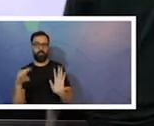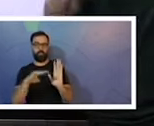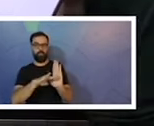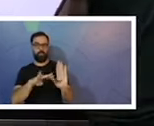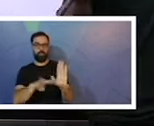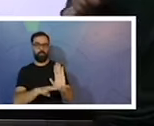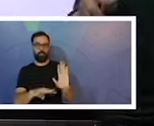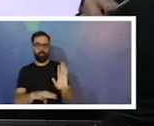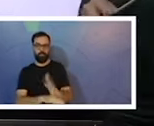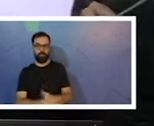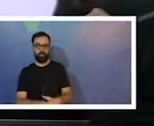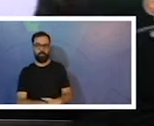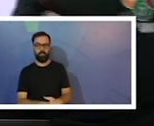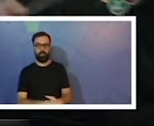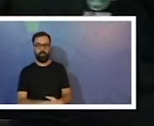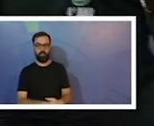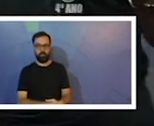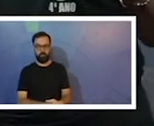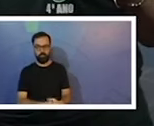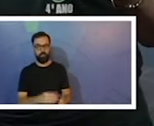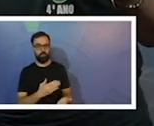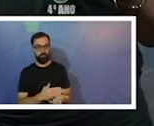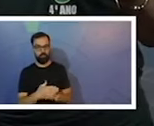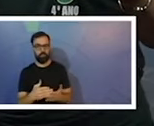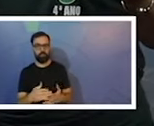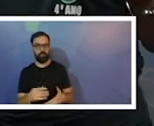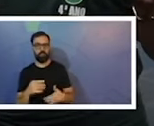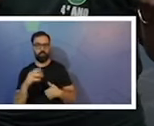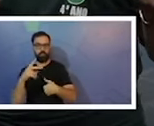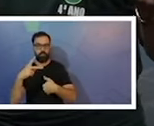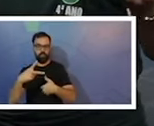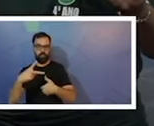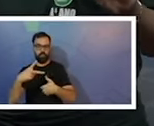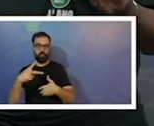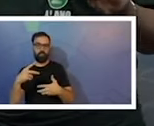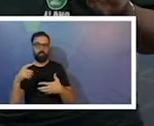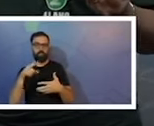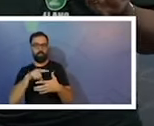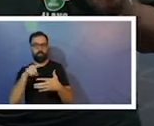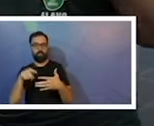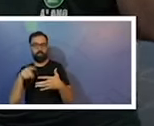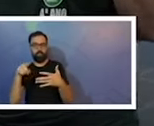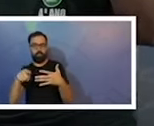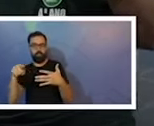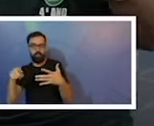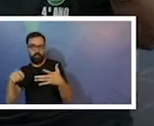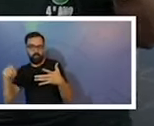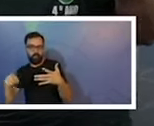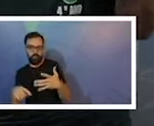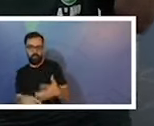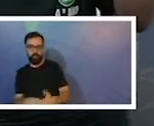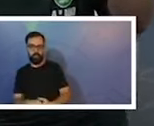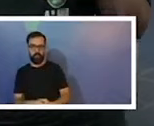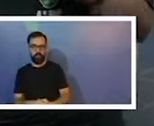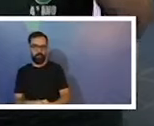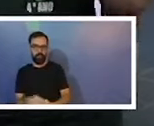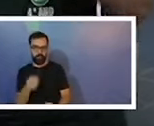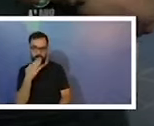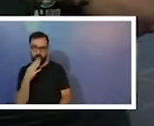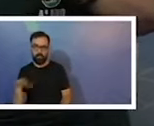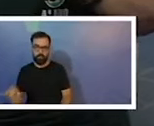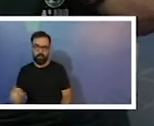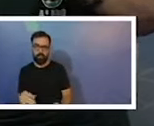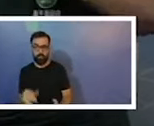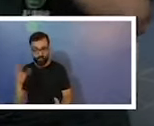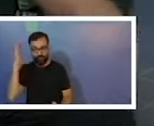apostila, começando pelo produtor, colocando as setinhas até chegar no último. Ana Júlia, Ana Laura,